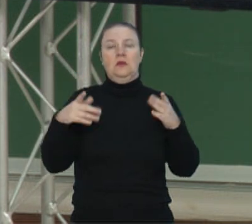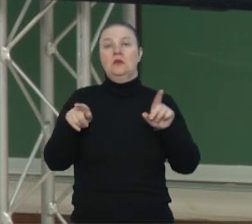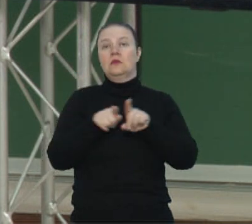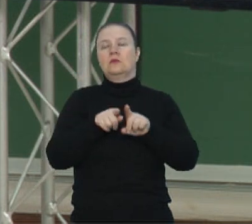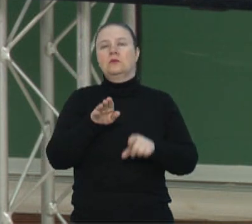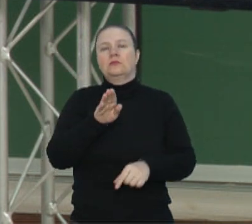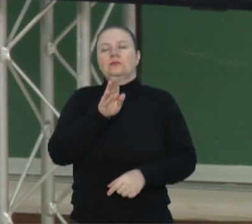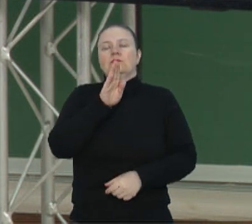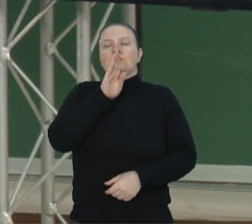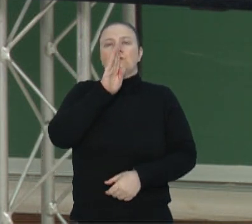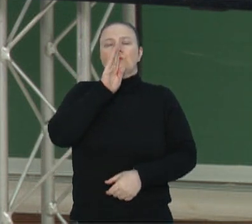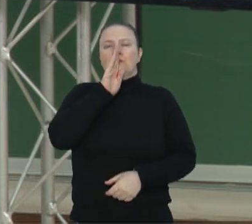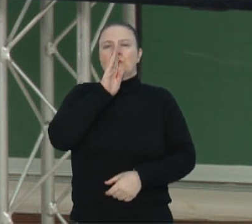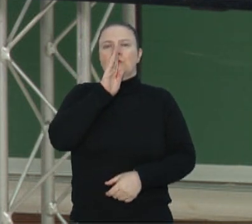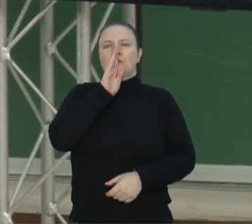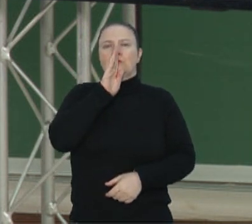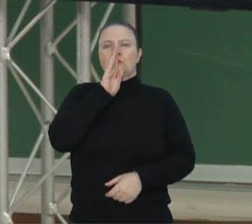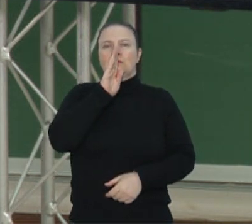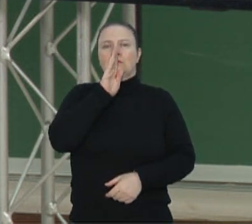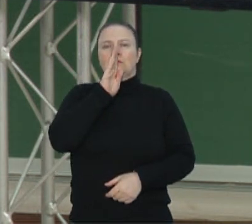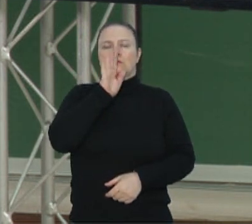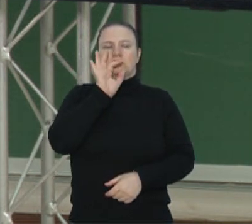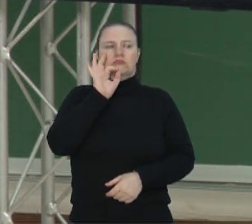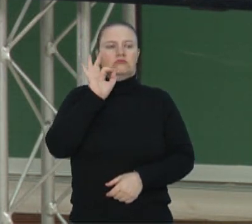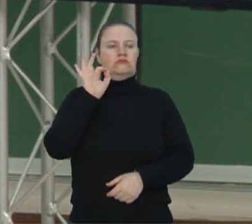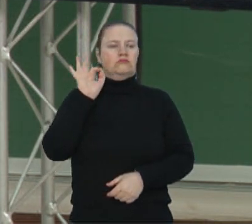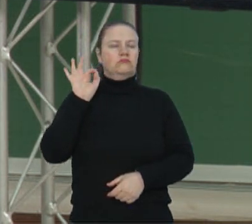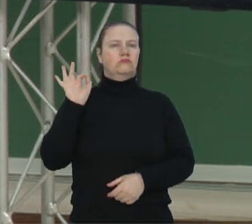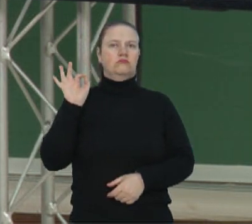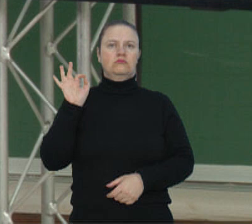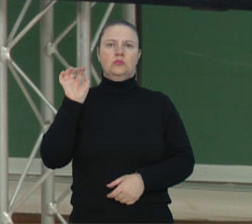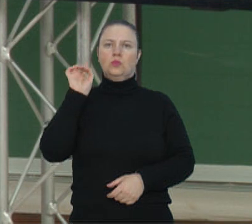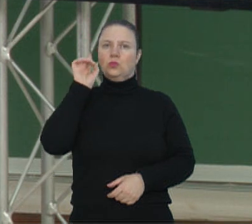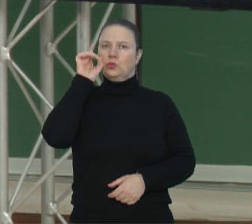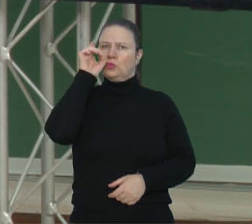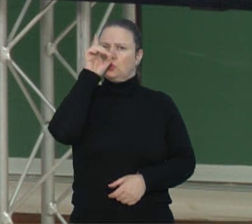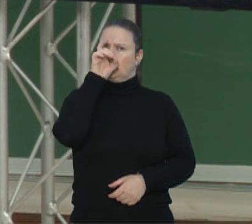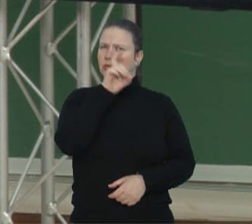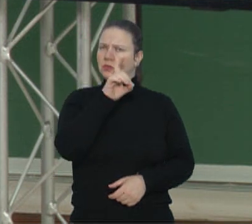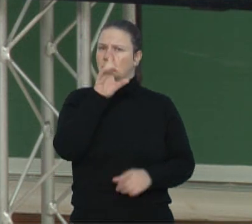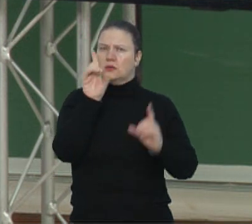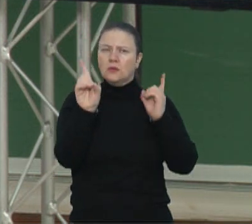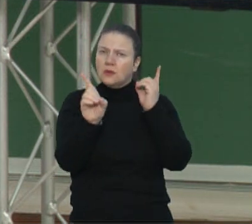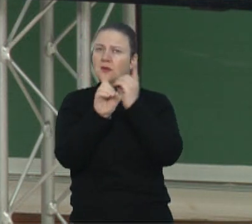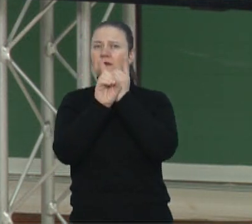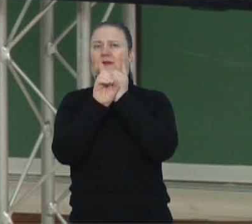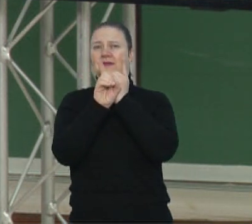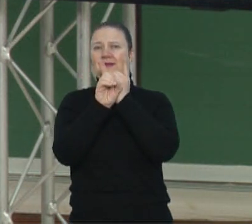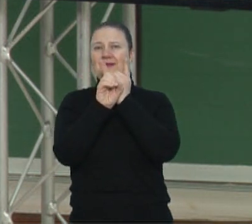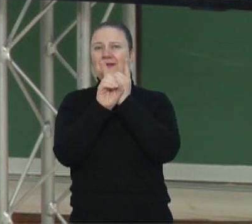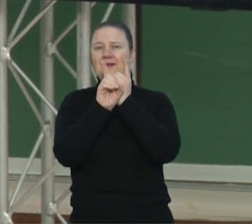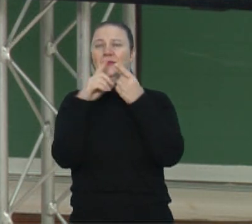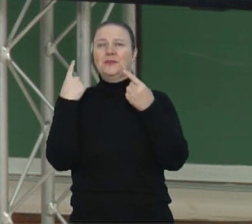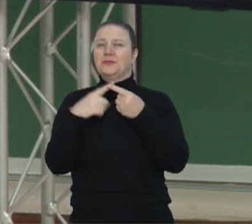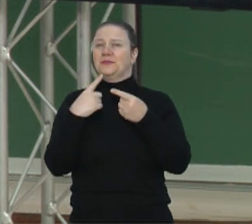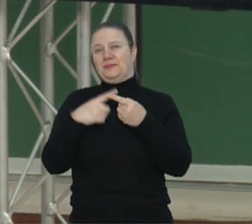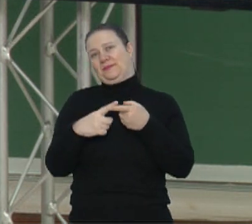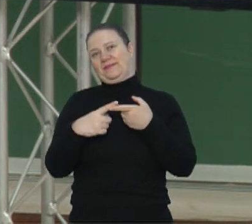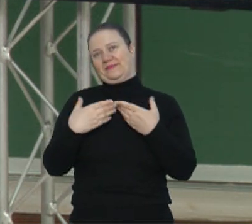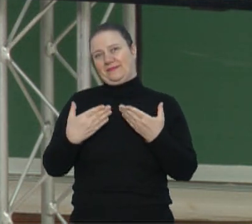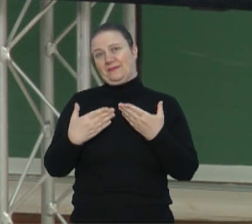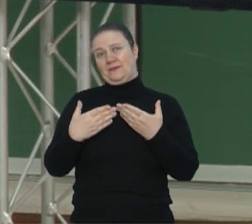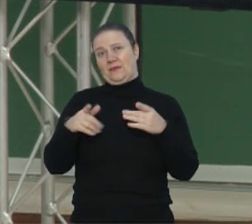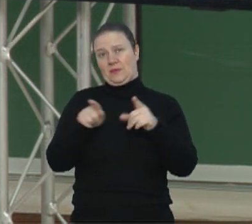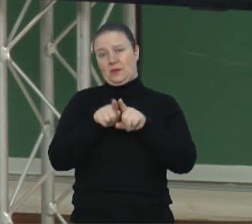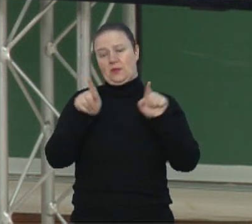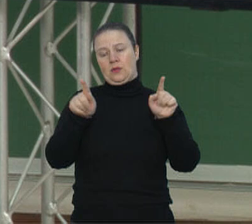silêncio. O silêncio, na verdade, ele é bem difícil de encontrar. Então, mas os músicos, né, eles trabalham